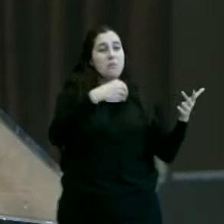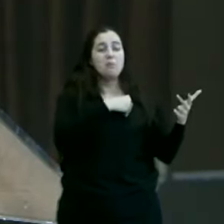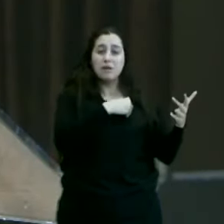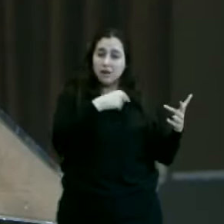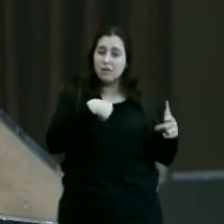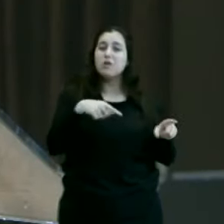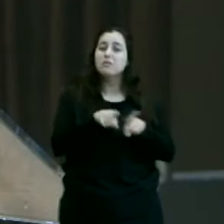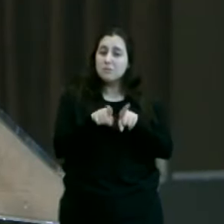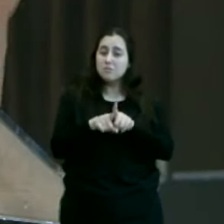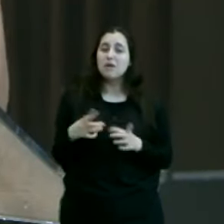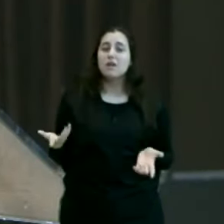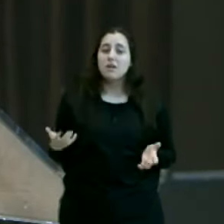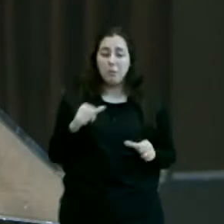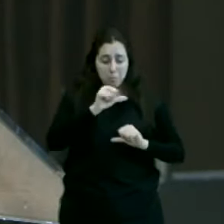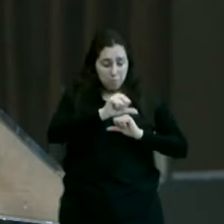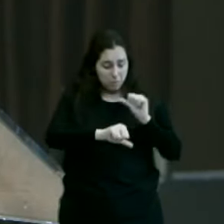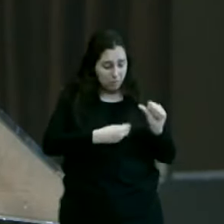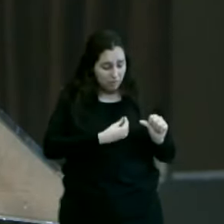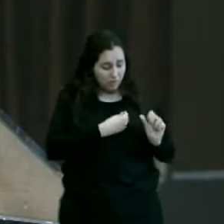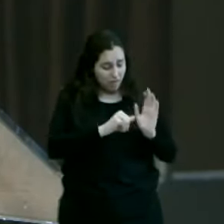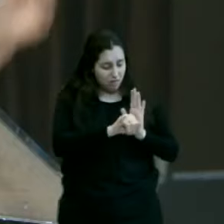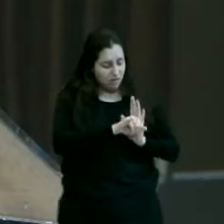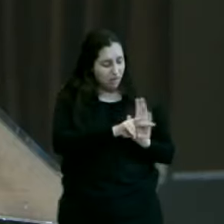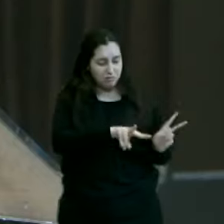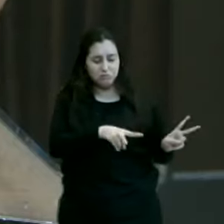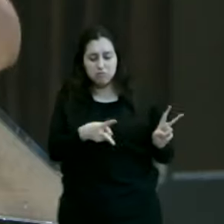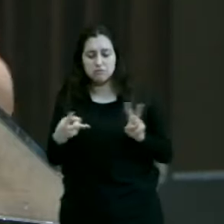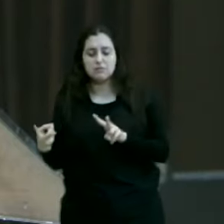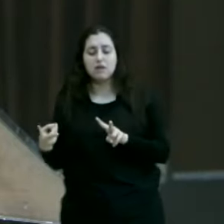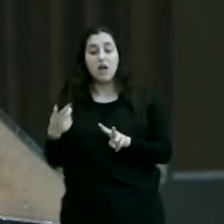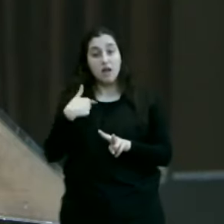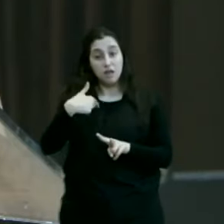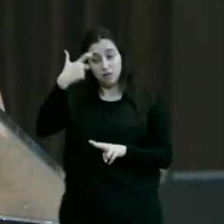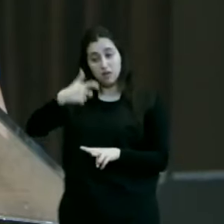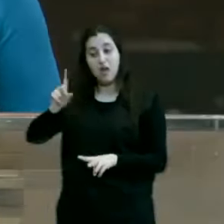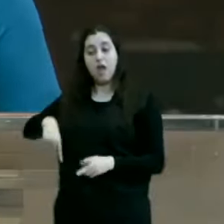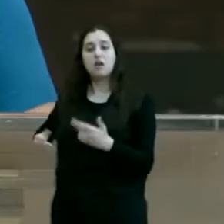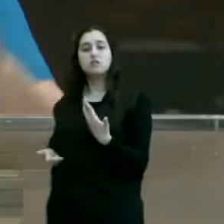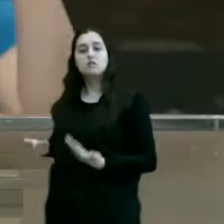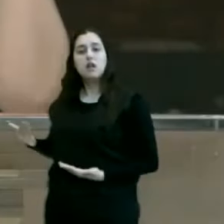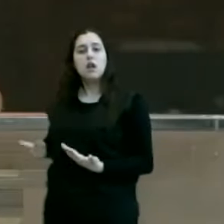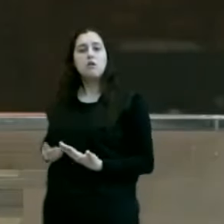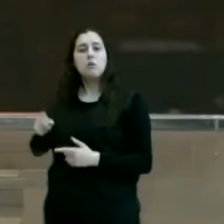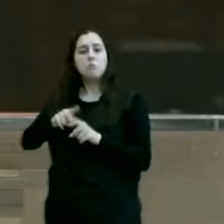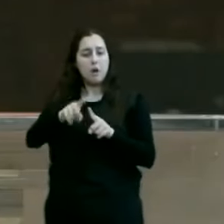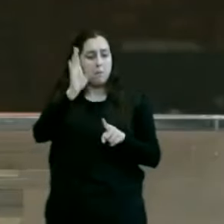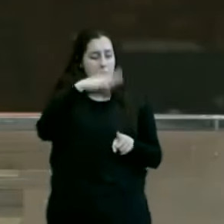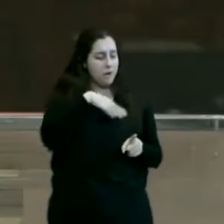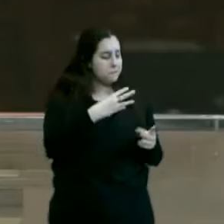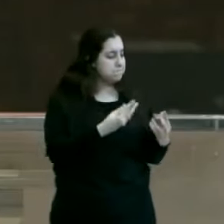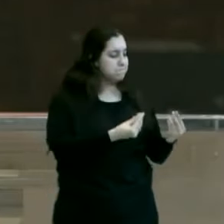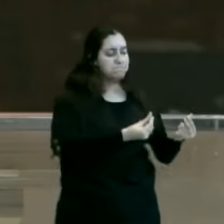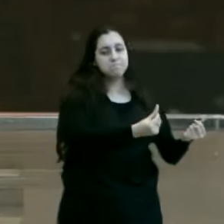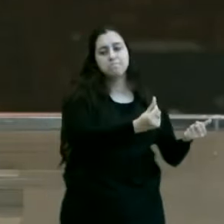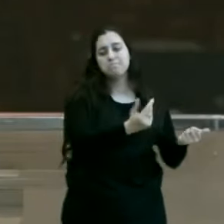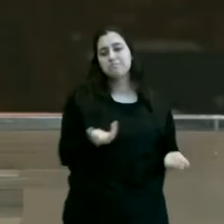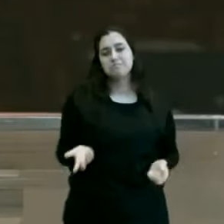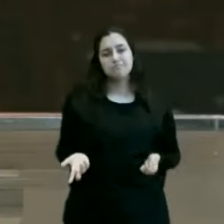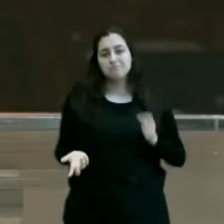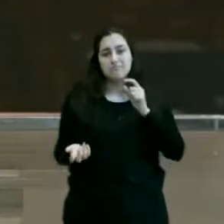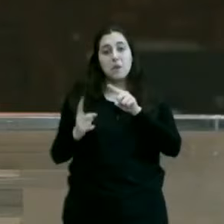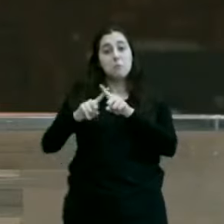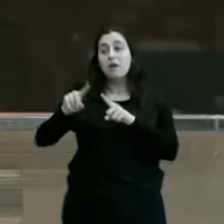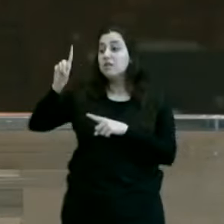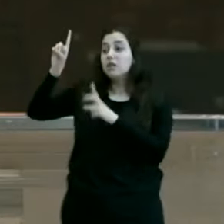Senhor, desconfigurando a minha identidade de serva do Senhor, com toda a bondade que o Senhor já